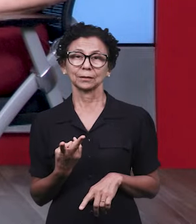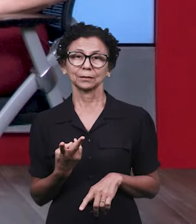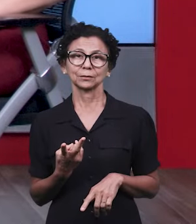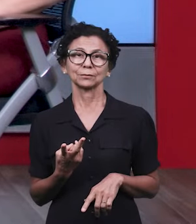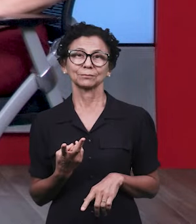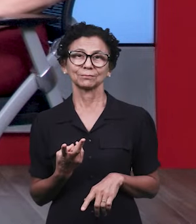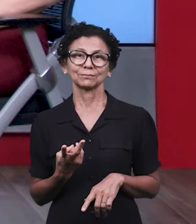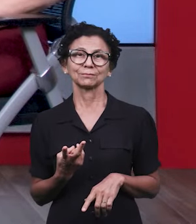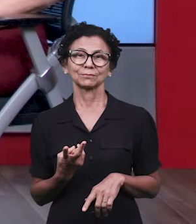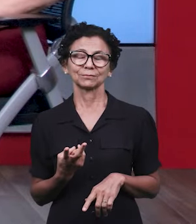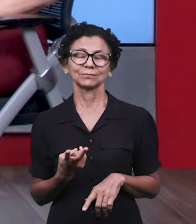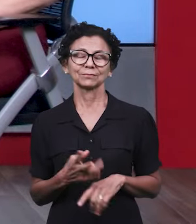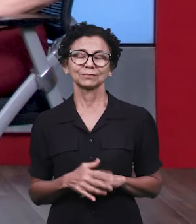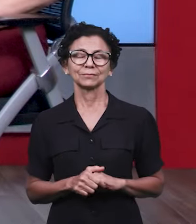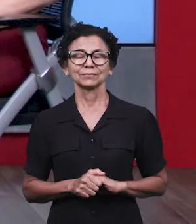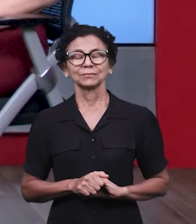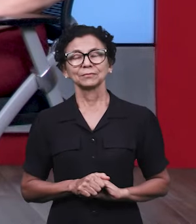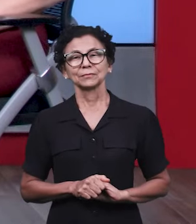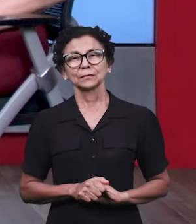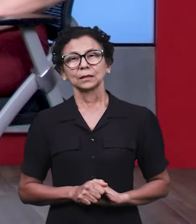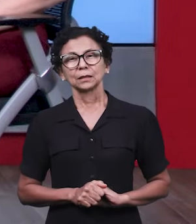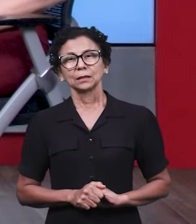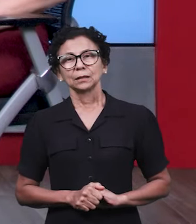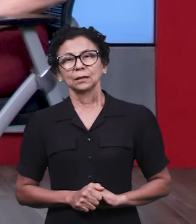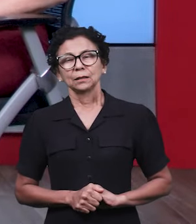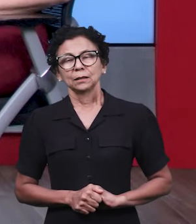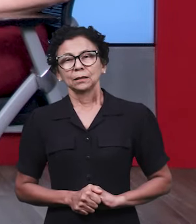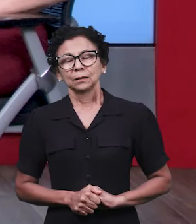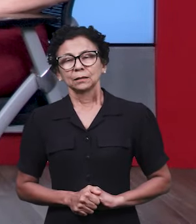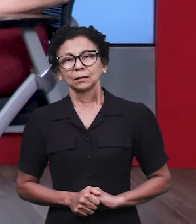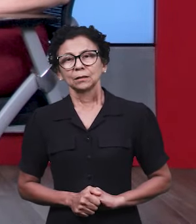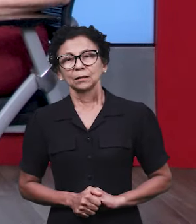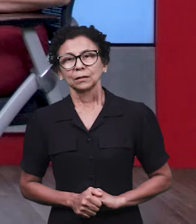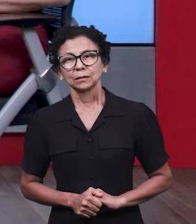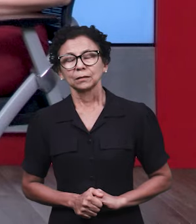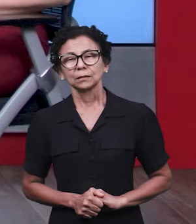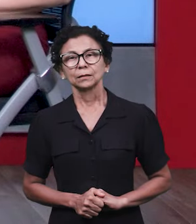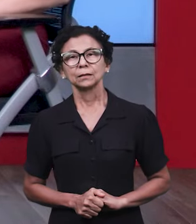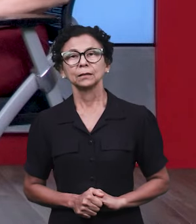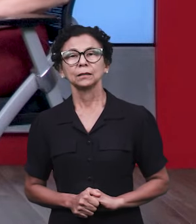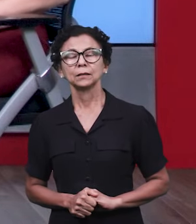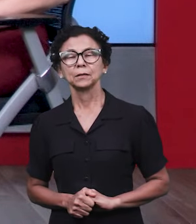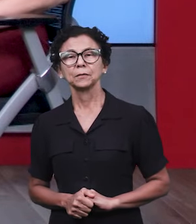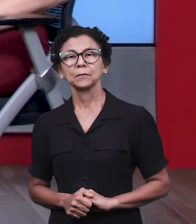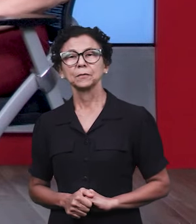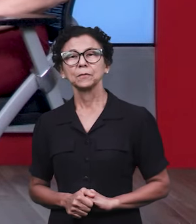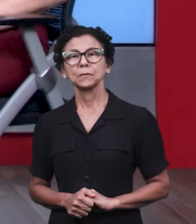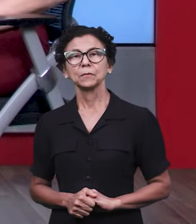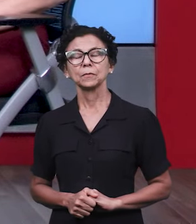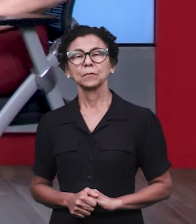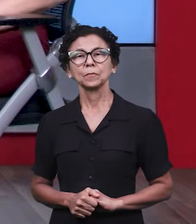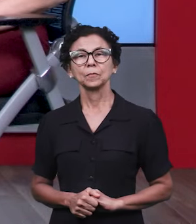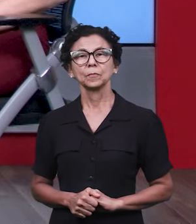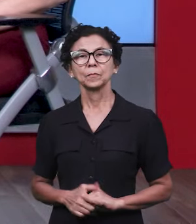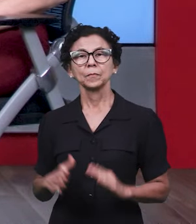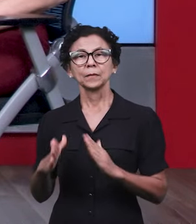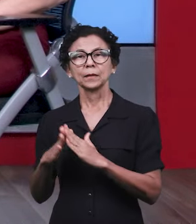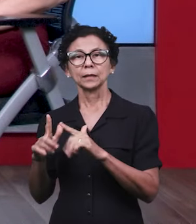nossos templos, sendo ajudado pela igreja, né? Porque ele vai trabalhar a parte social, ele vai se